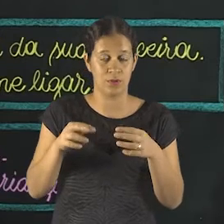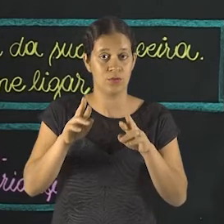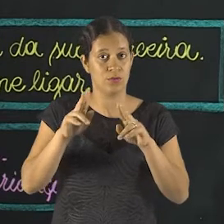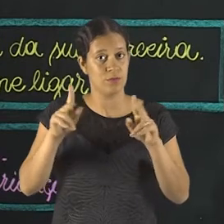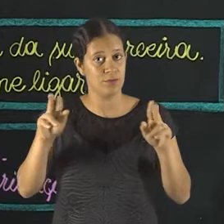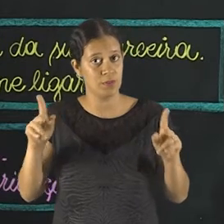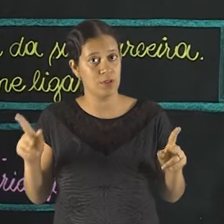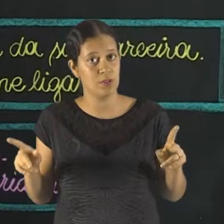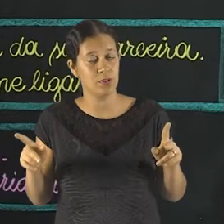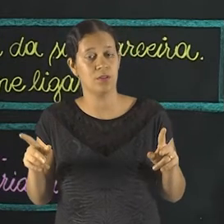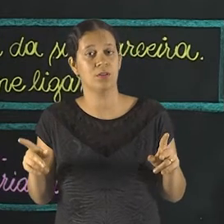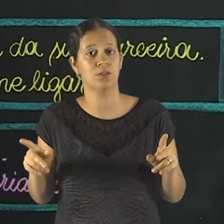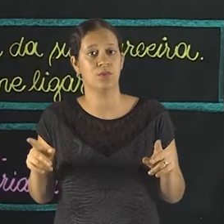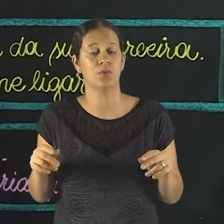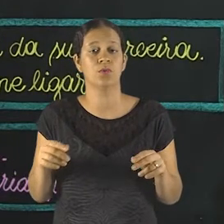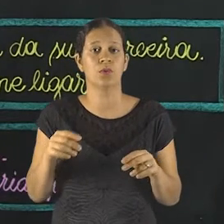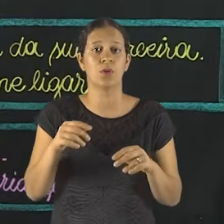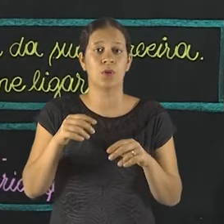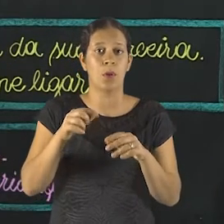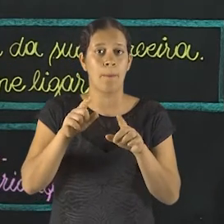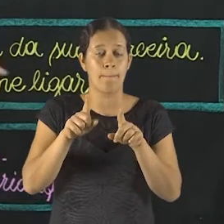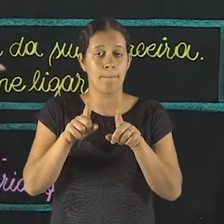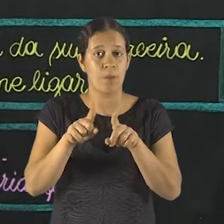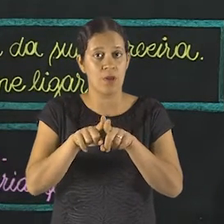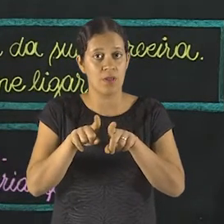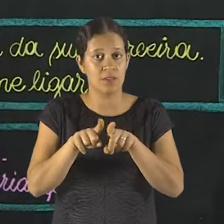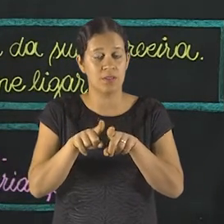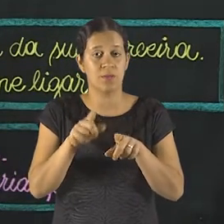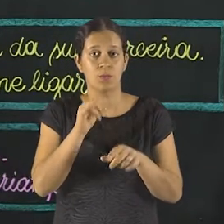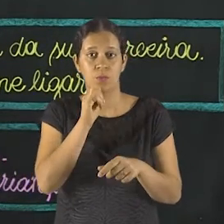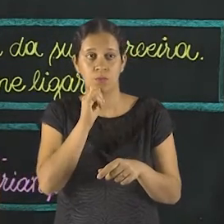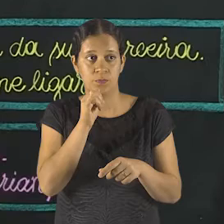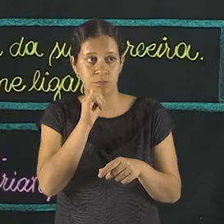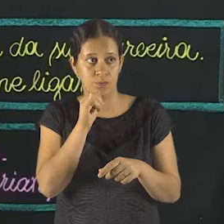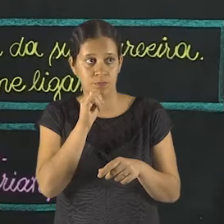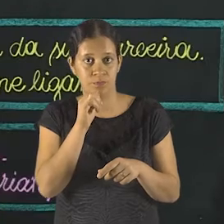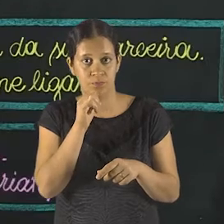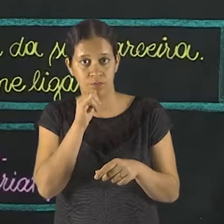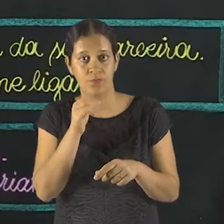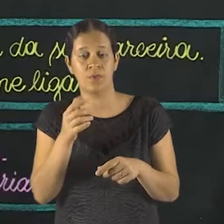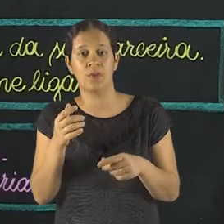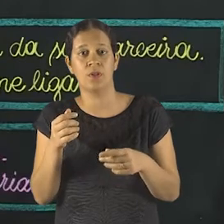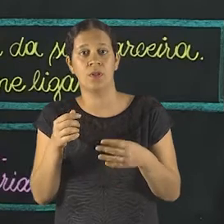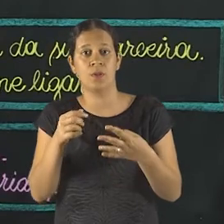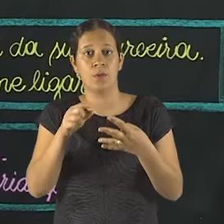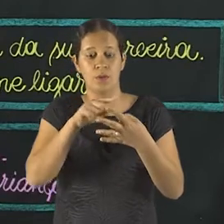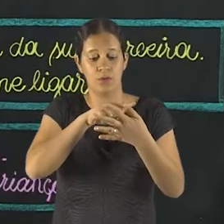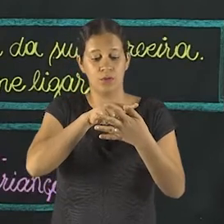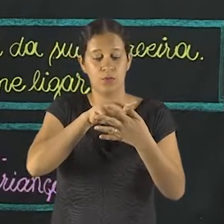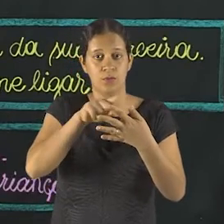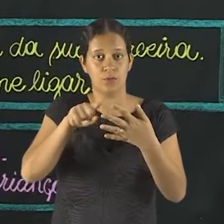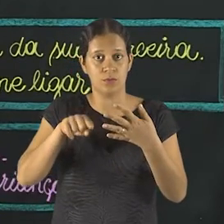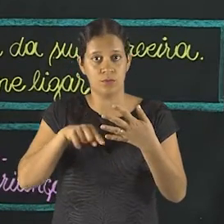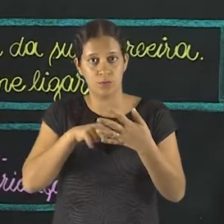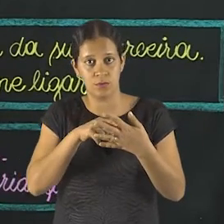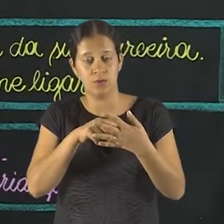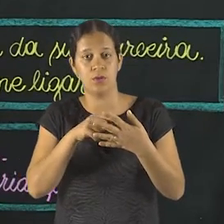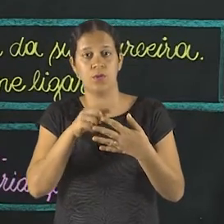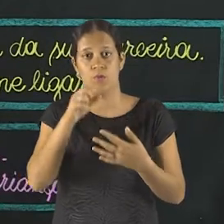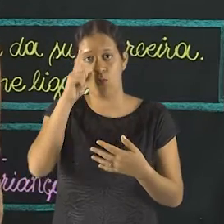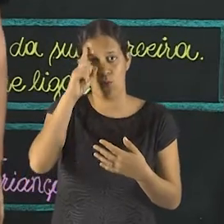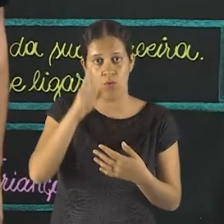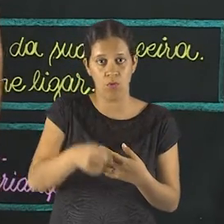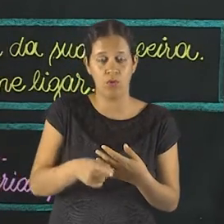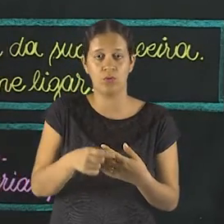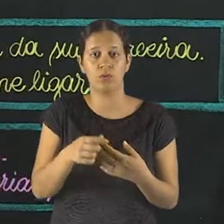subjuntivo, indicativo e imperativo. O subjuntivo indicando hipótese, dúvida, o indicativo expressando certeza, o imperativo expressando